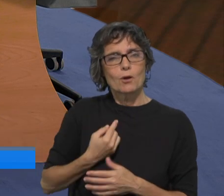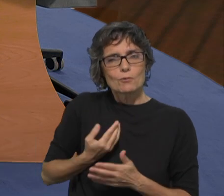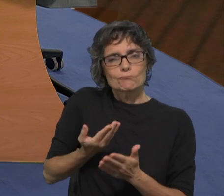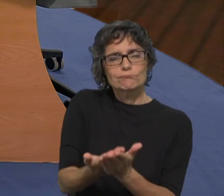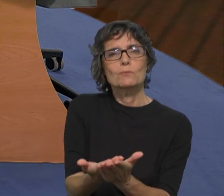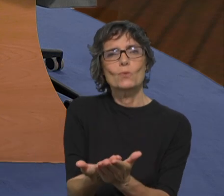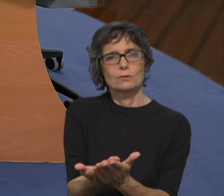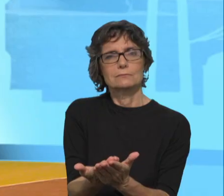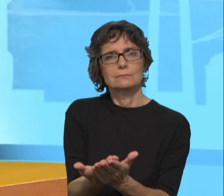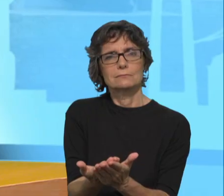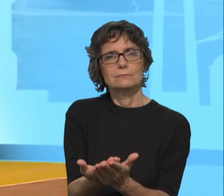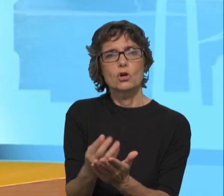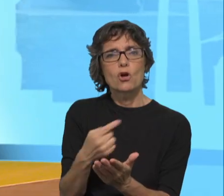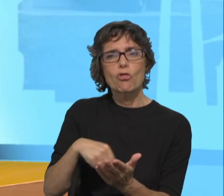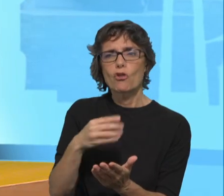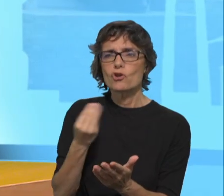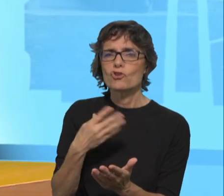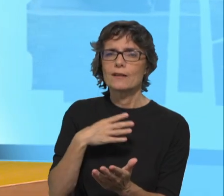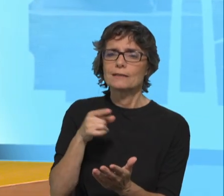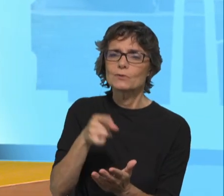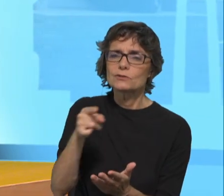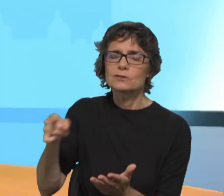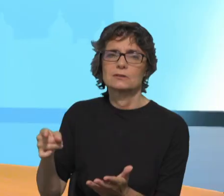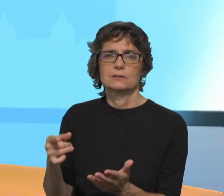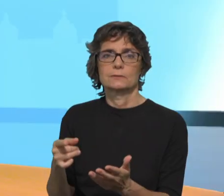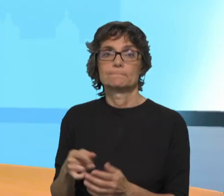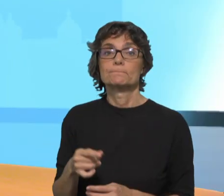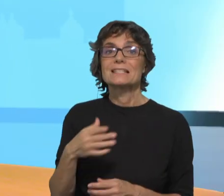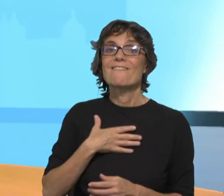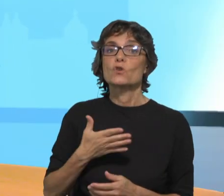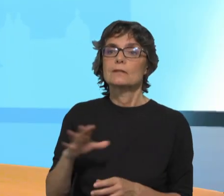pretendem para a Diocese do Porto, sim. E é isto que envolve os jovens?